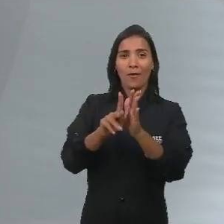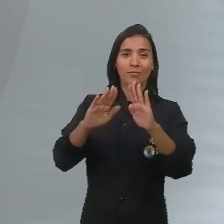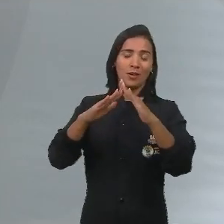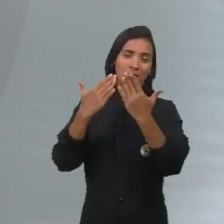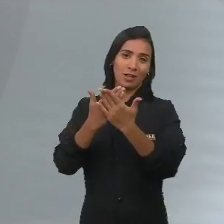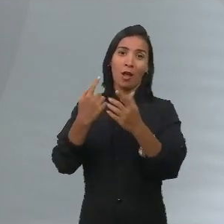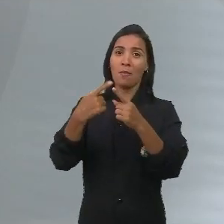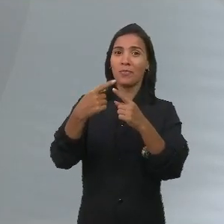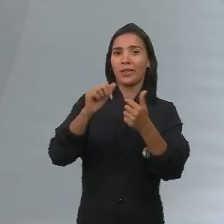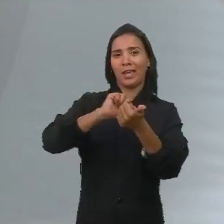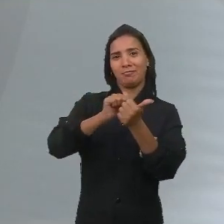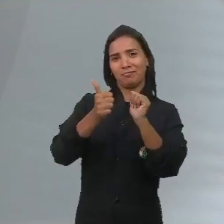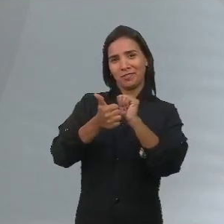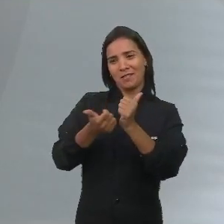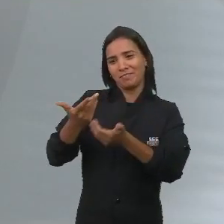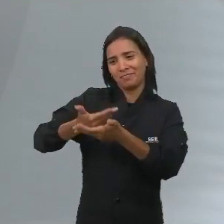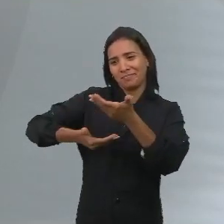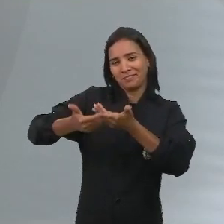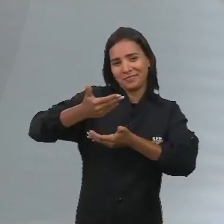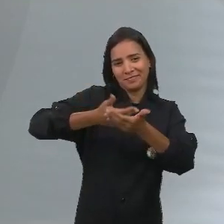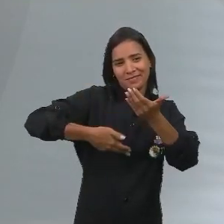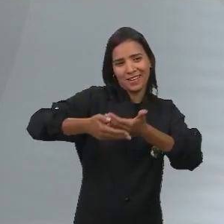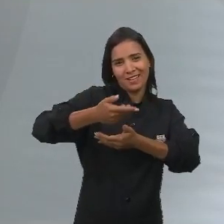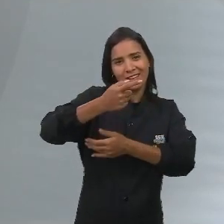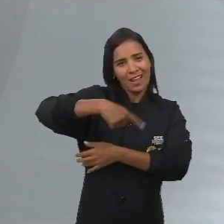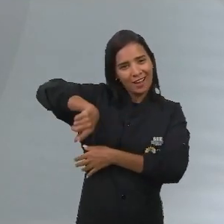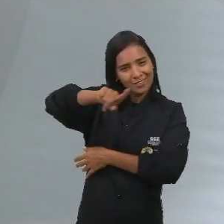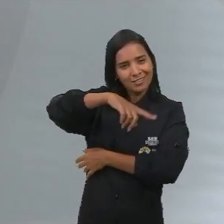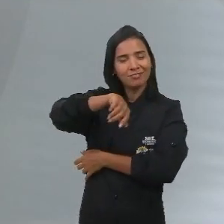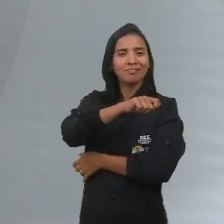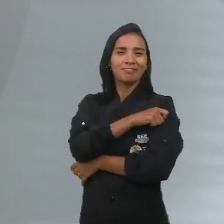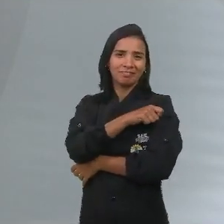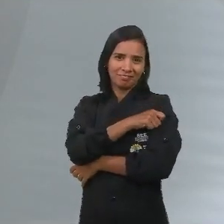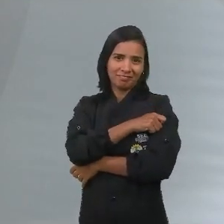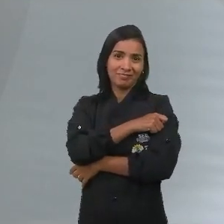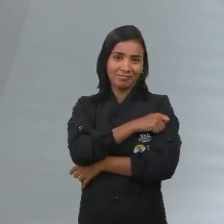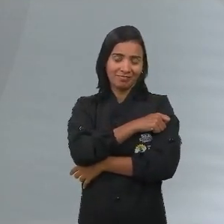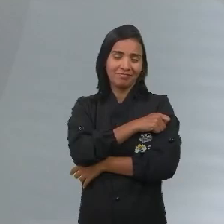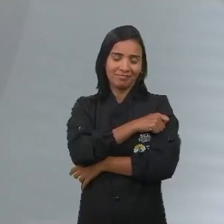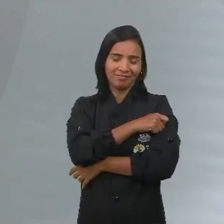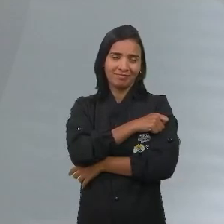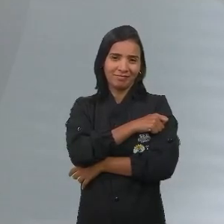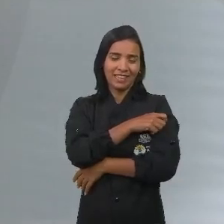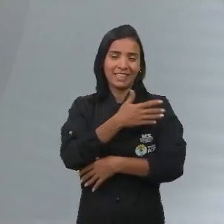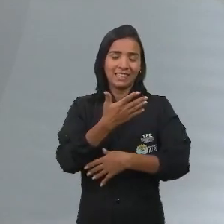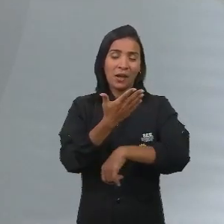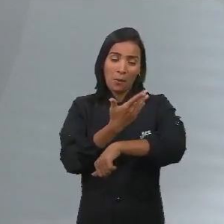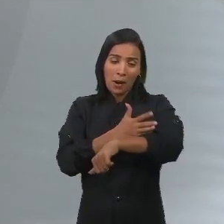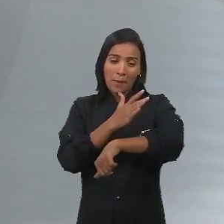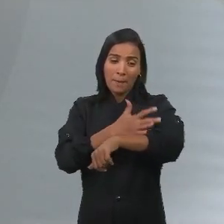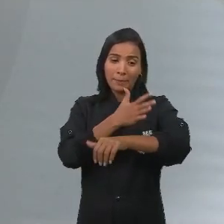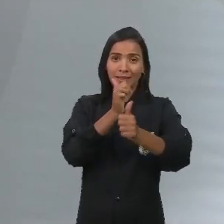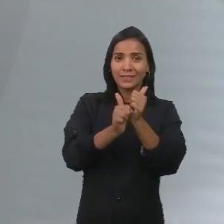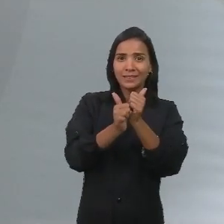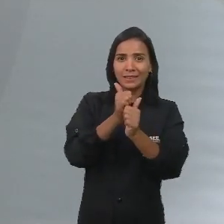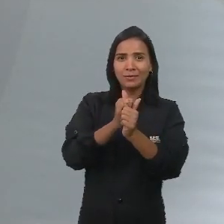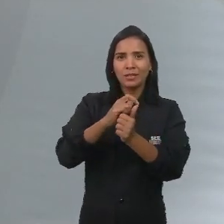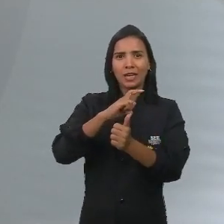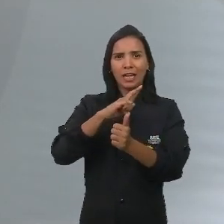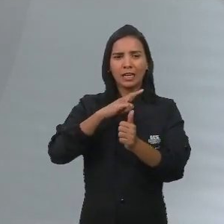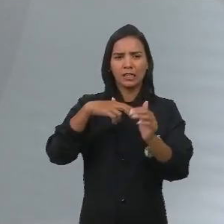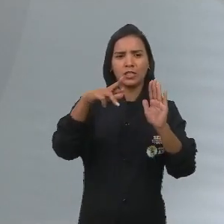vivência participação interação daquela prática esportiva ela não necessariamente ente tinha todas as